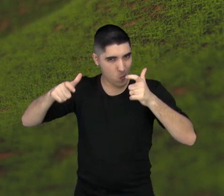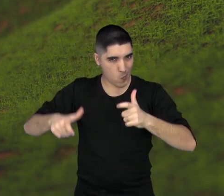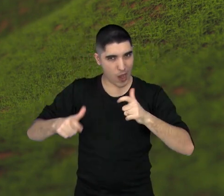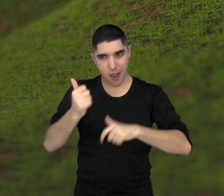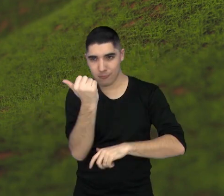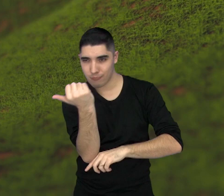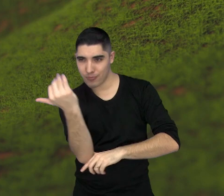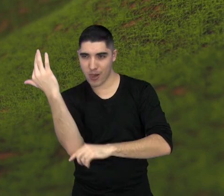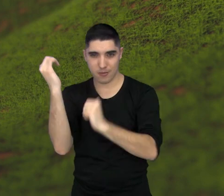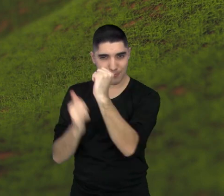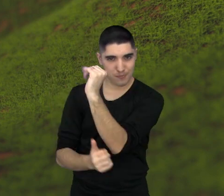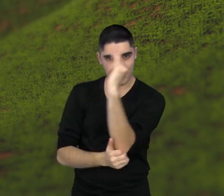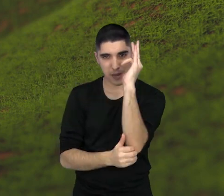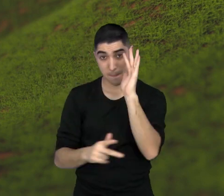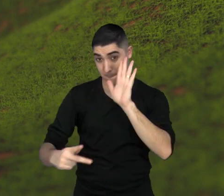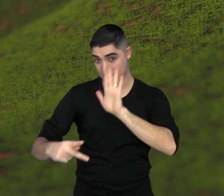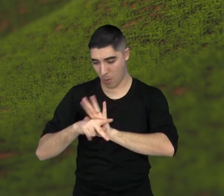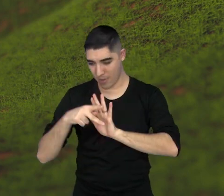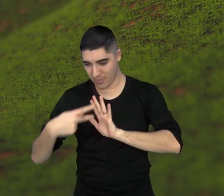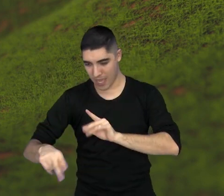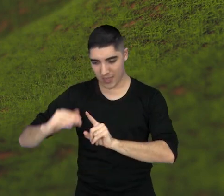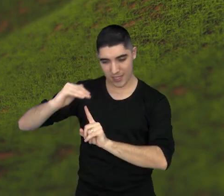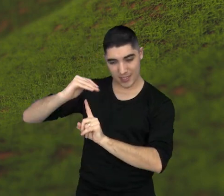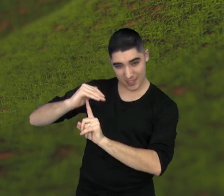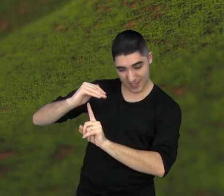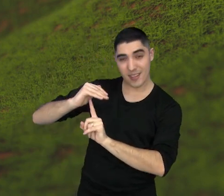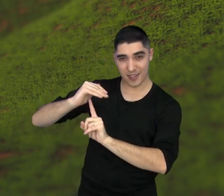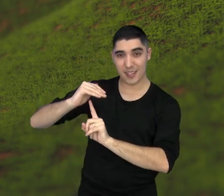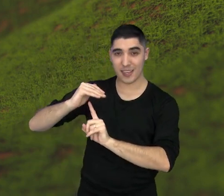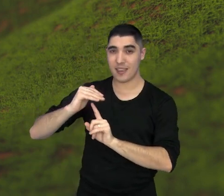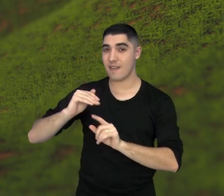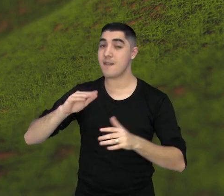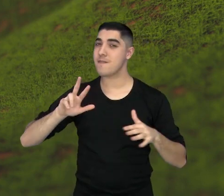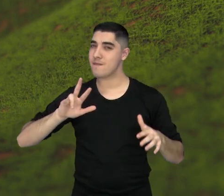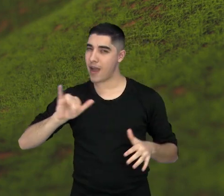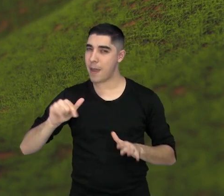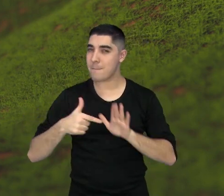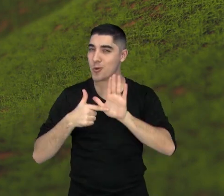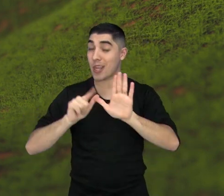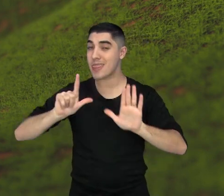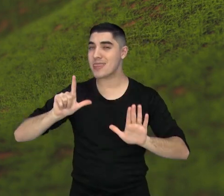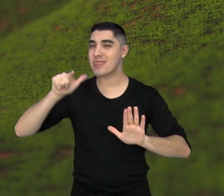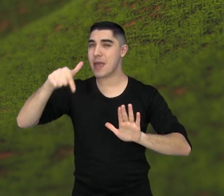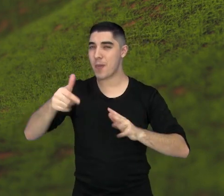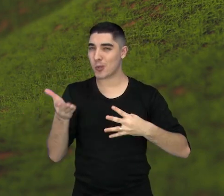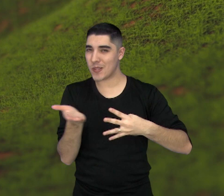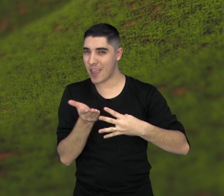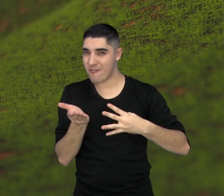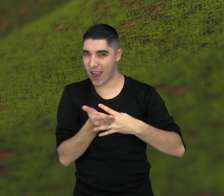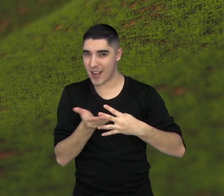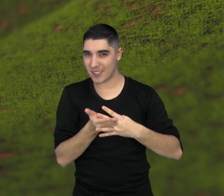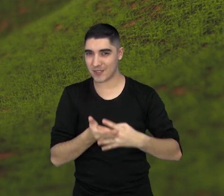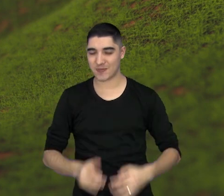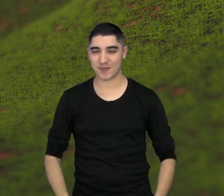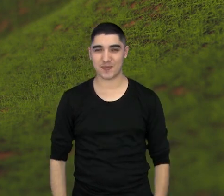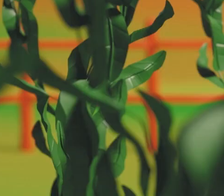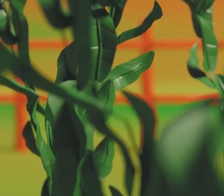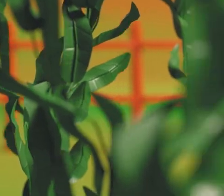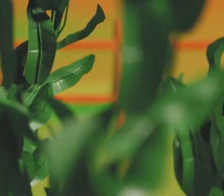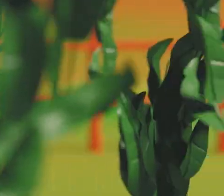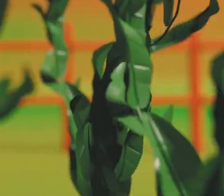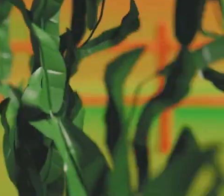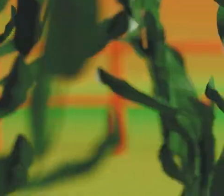são cultivados os cogumelos e a confecção do prato temático, você confere na volta do intervalo.